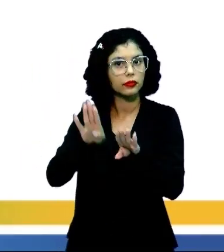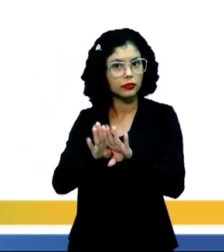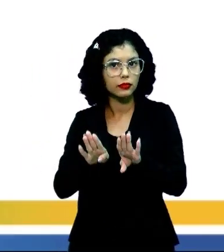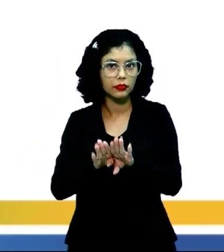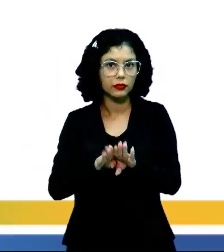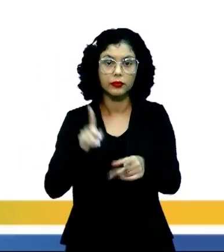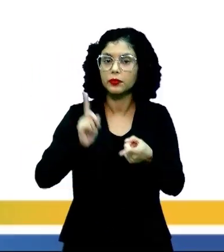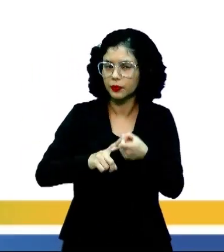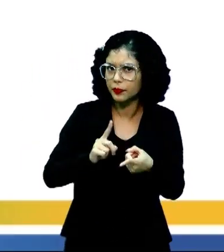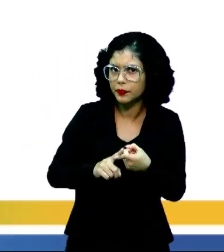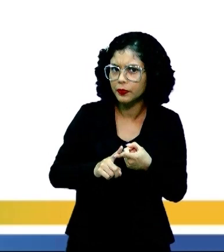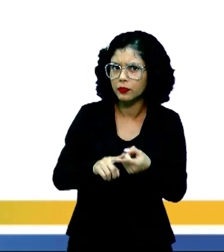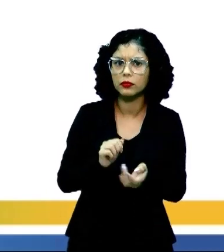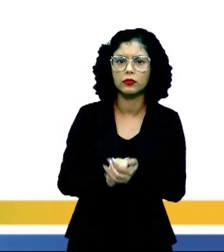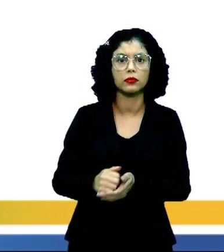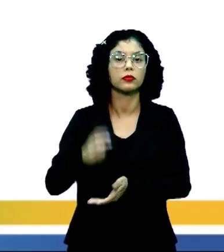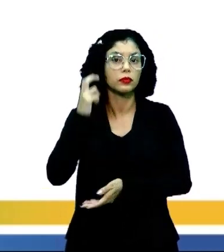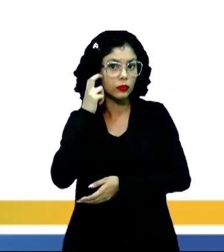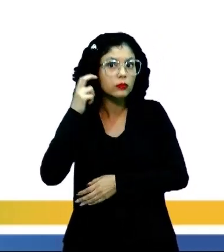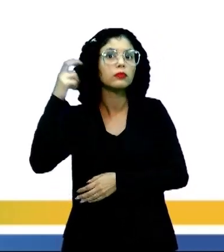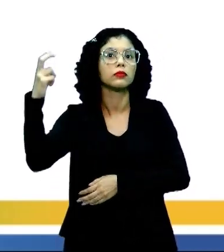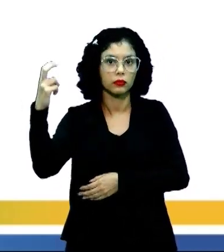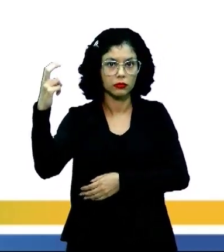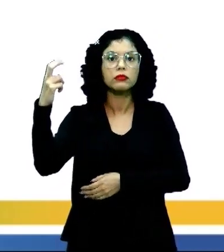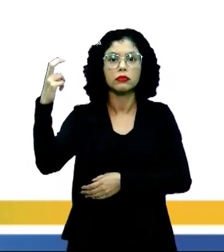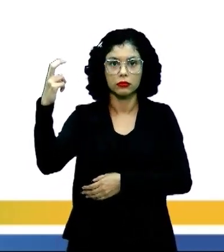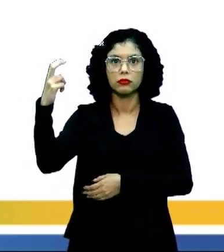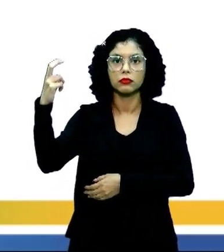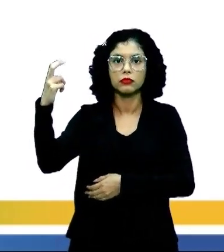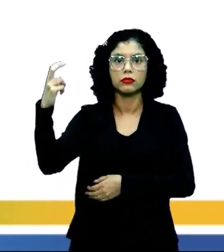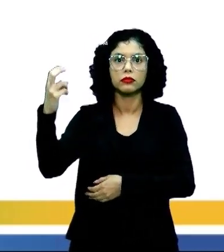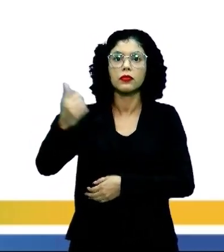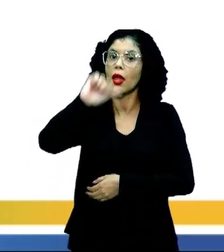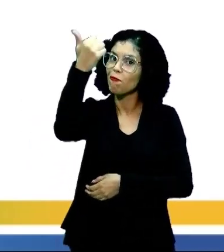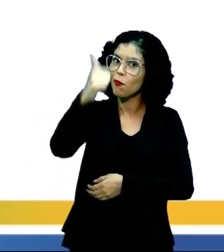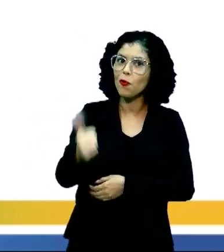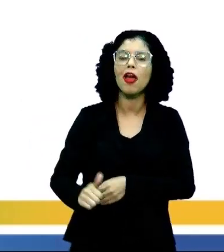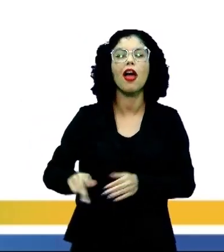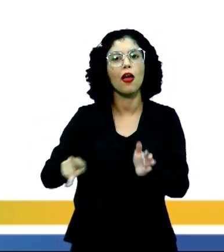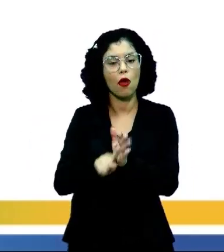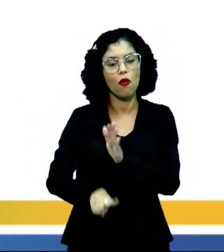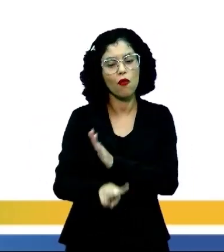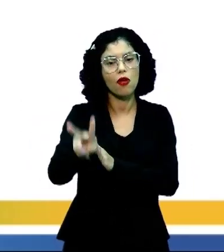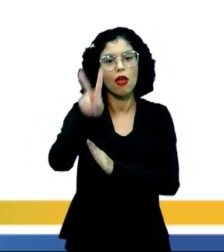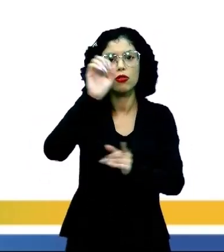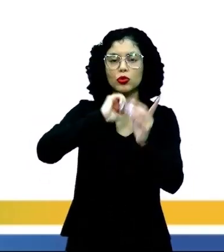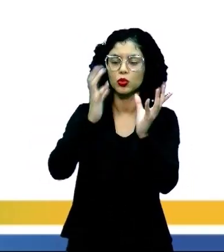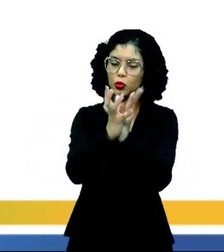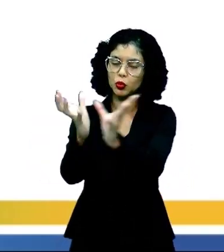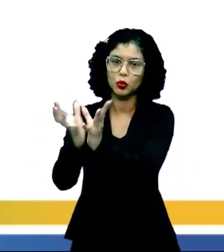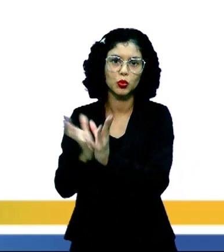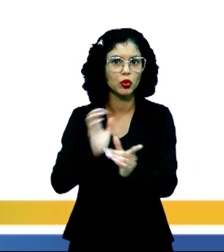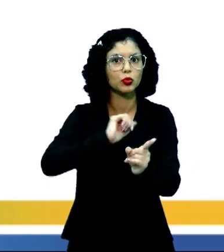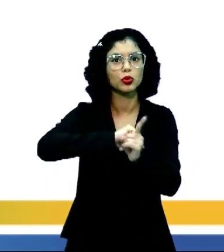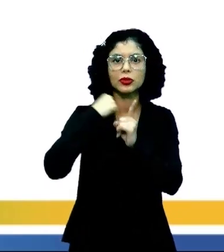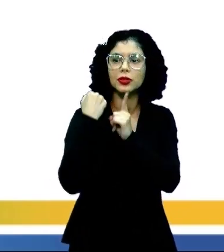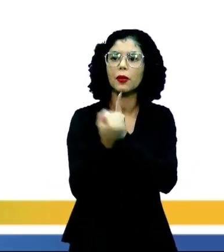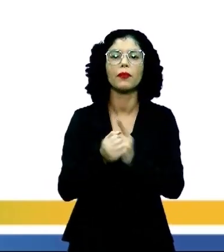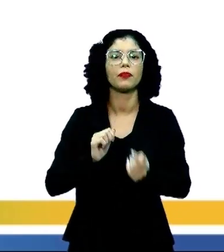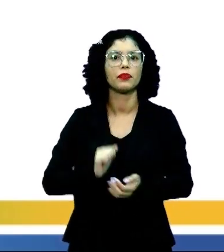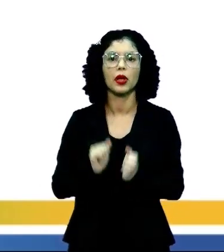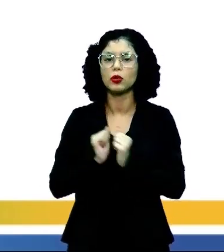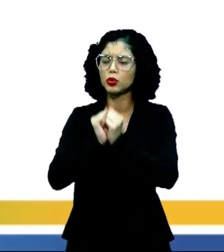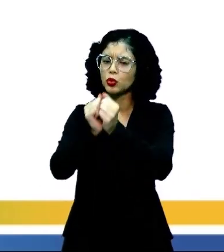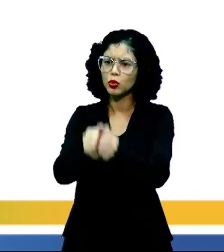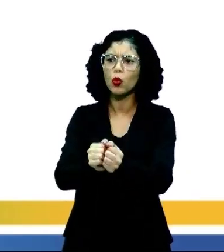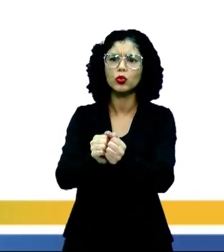também, porque a cultura é a valorização de um grupo social, é o